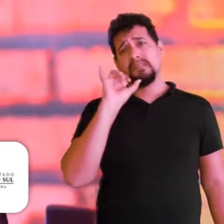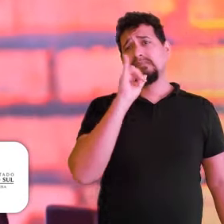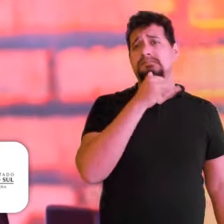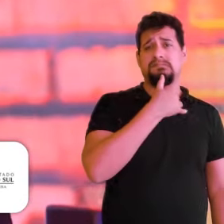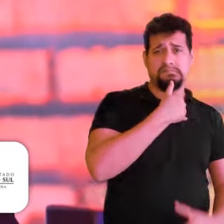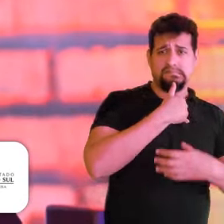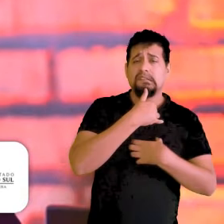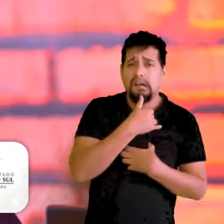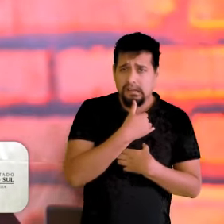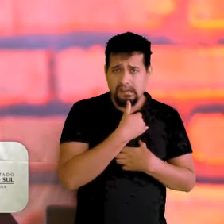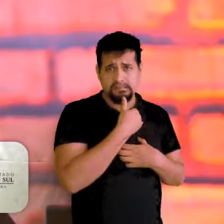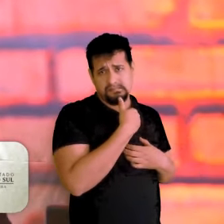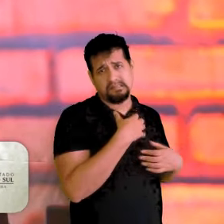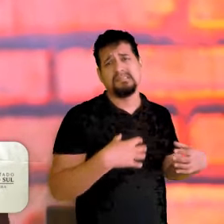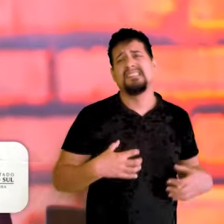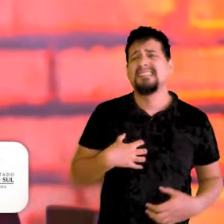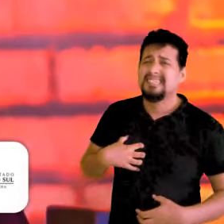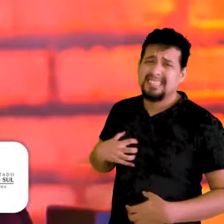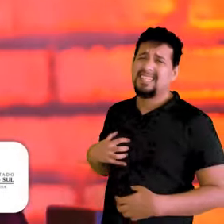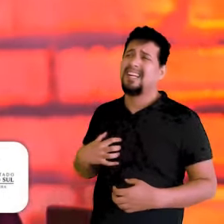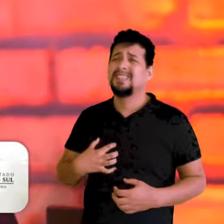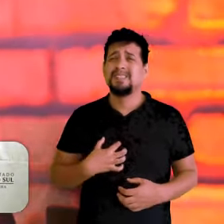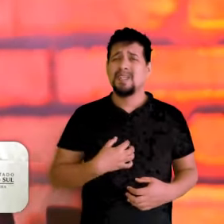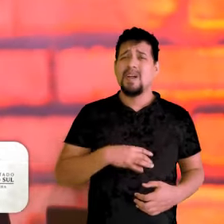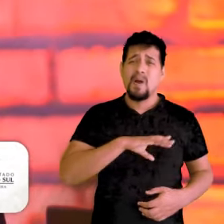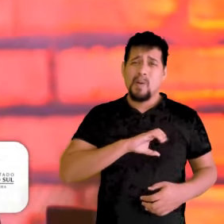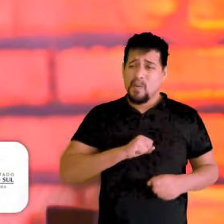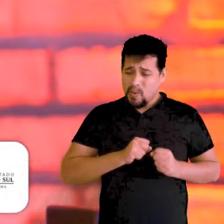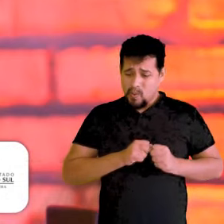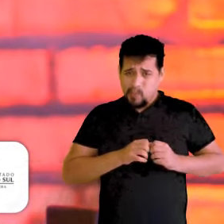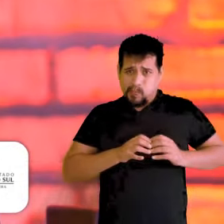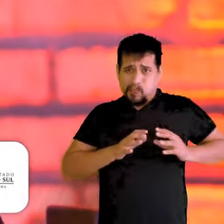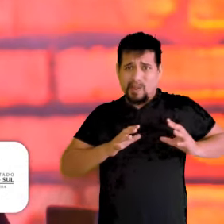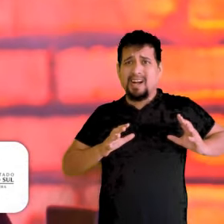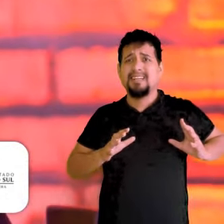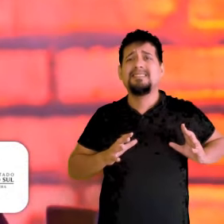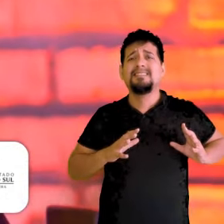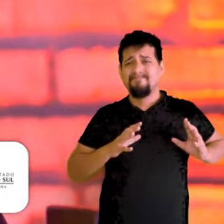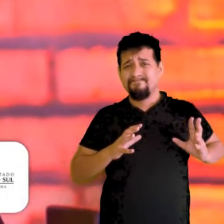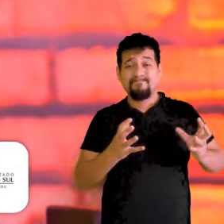de dor, e essa dor só aumenta o meu amor.